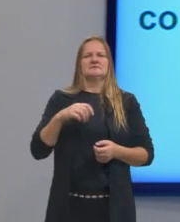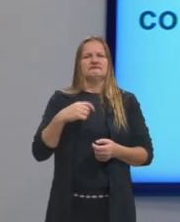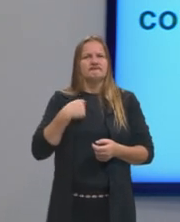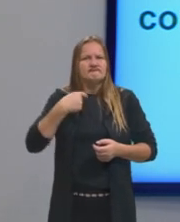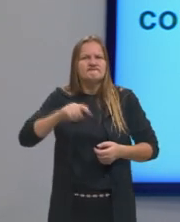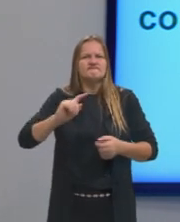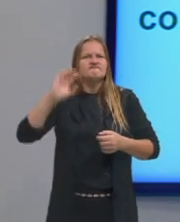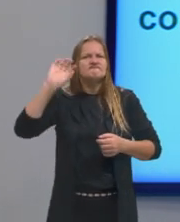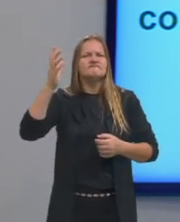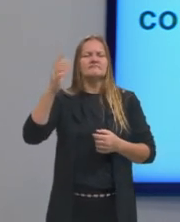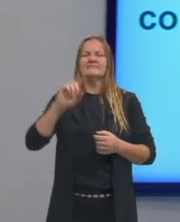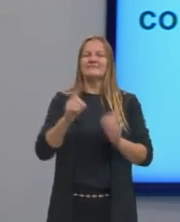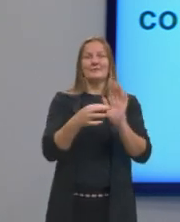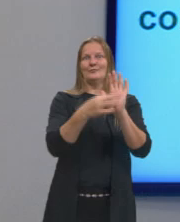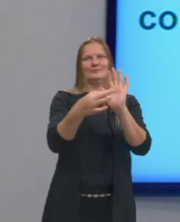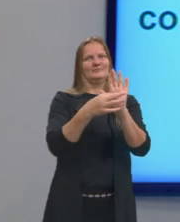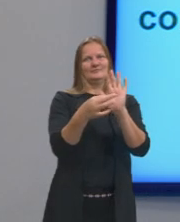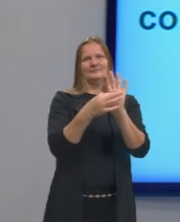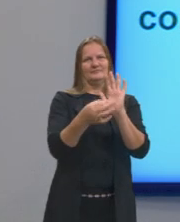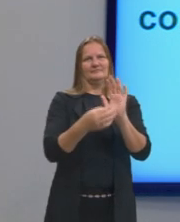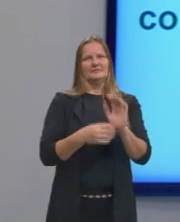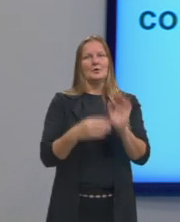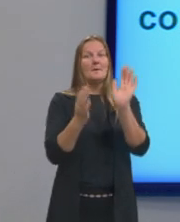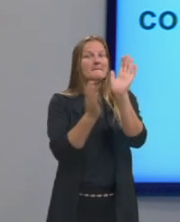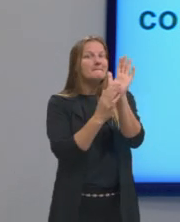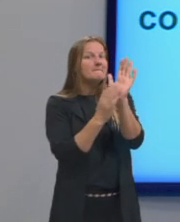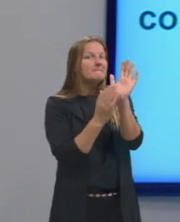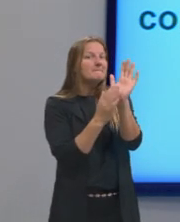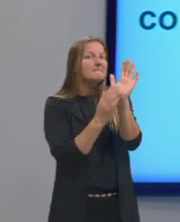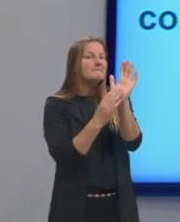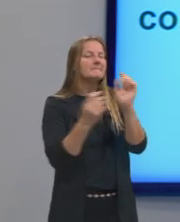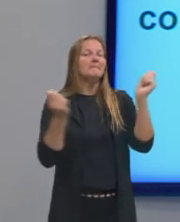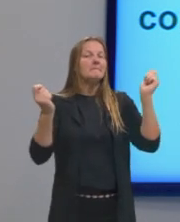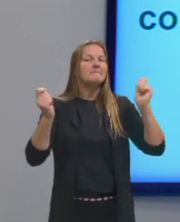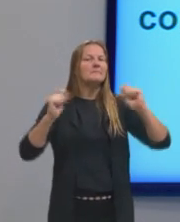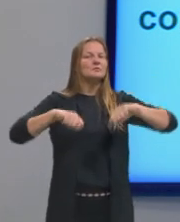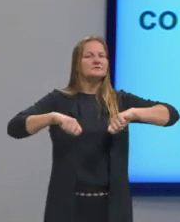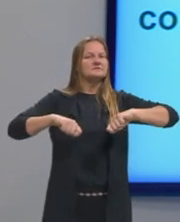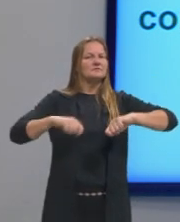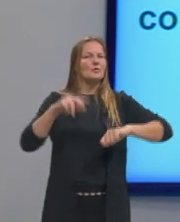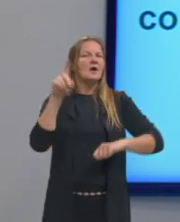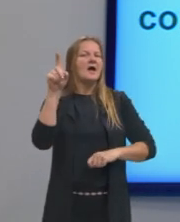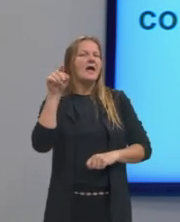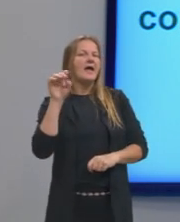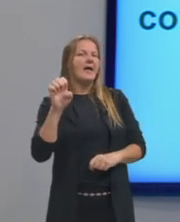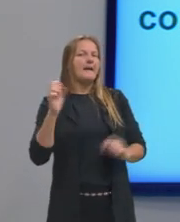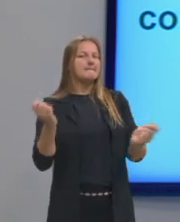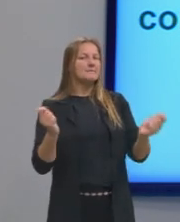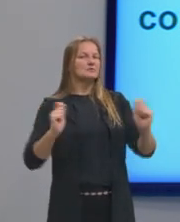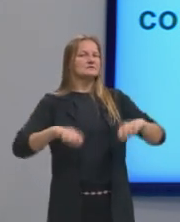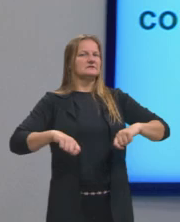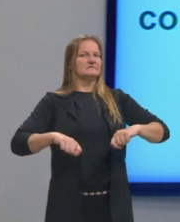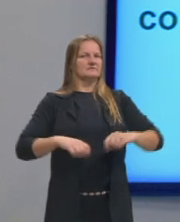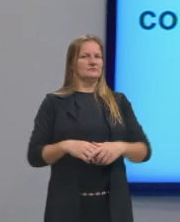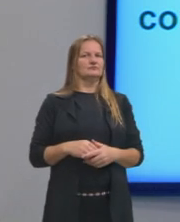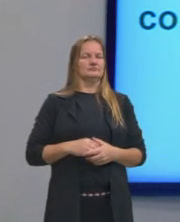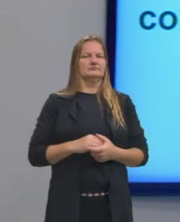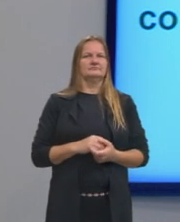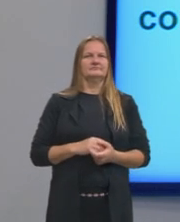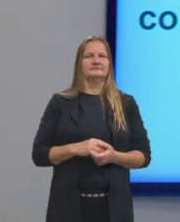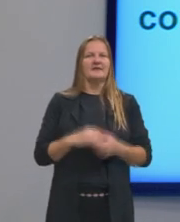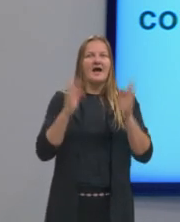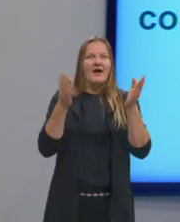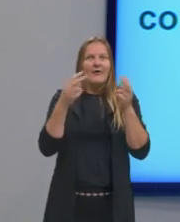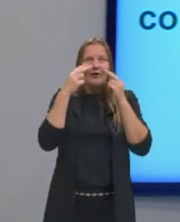é assim que se constrói um argumento e é com as possibilidades que a gente trabalha então a gente vai olhar agora